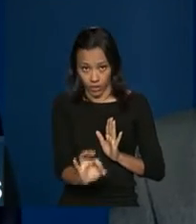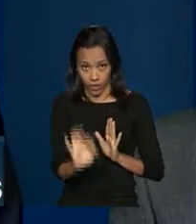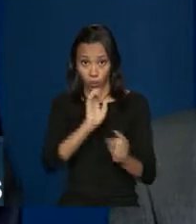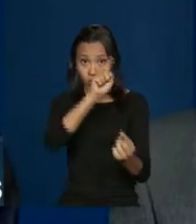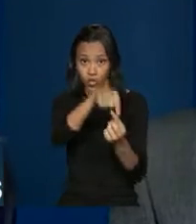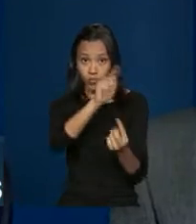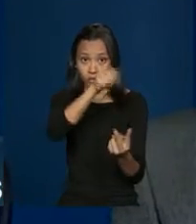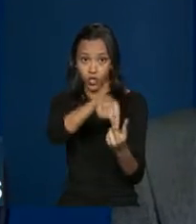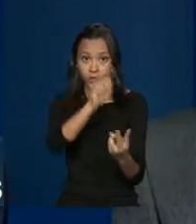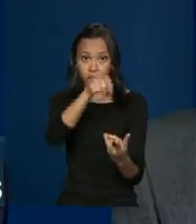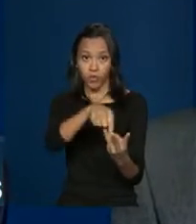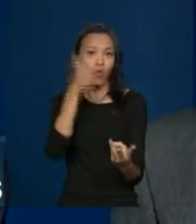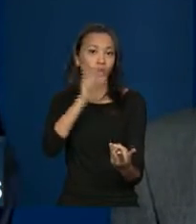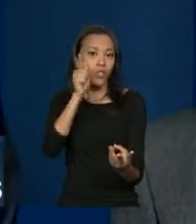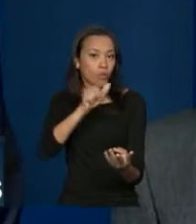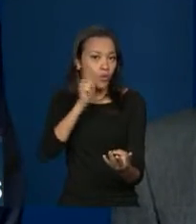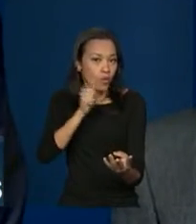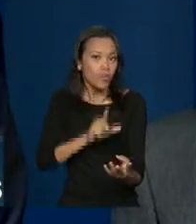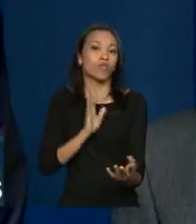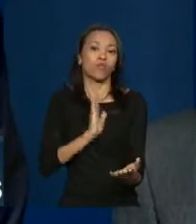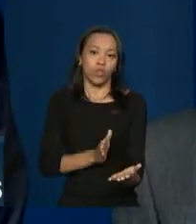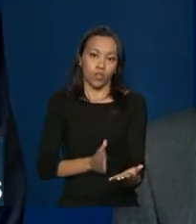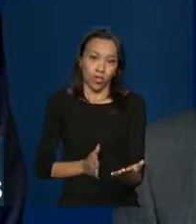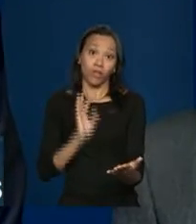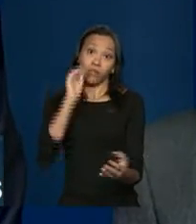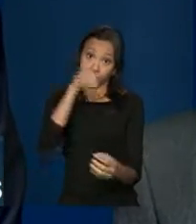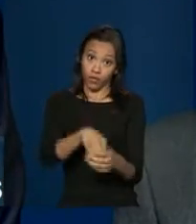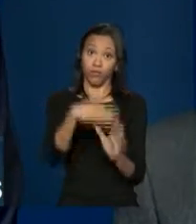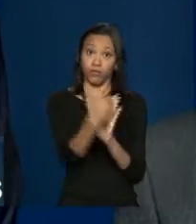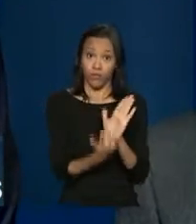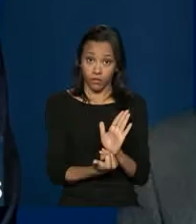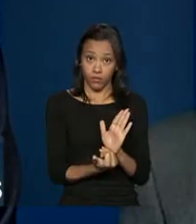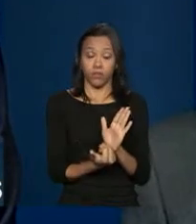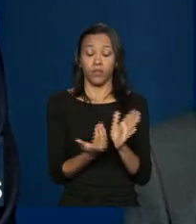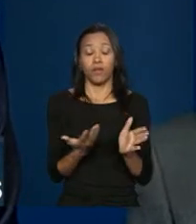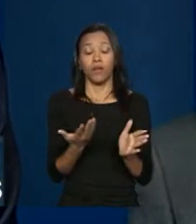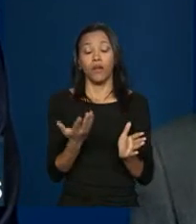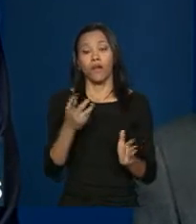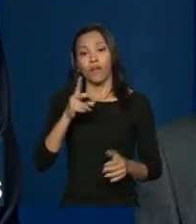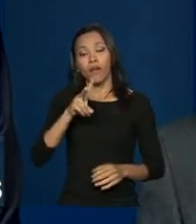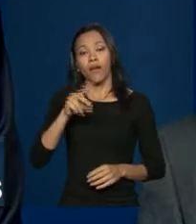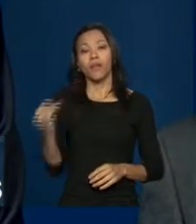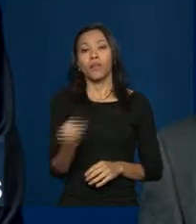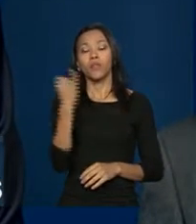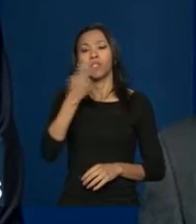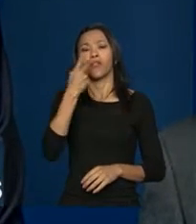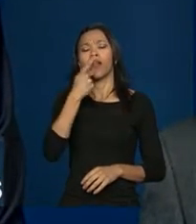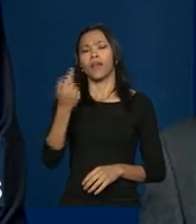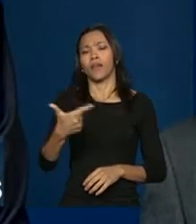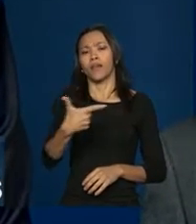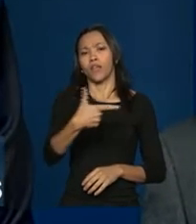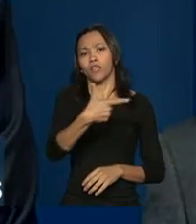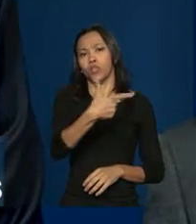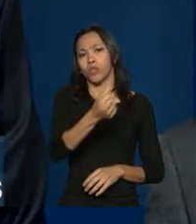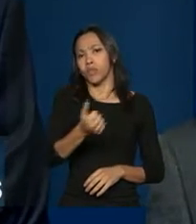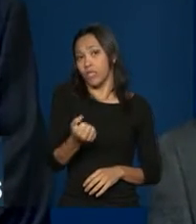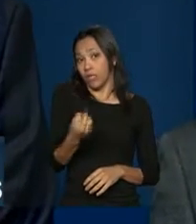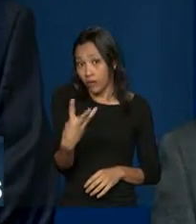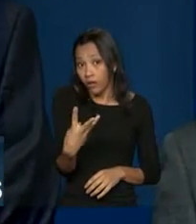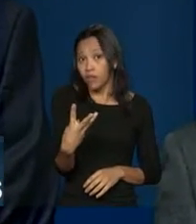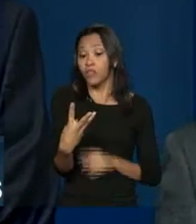estavam estabelecidas no plano. Vale destacar que, em 2013, foi criada uma